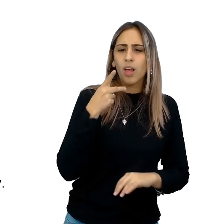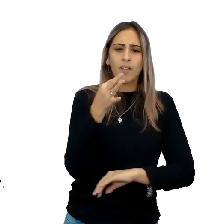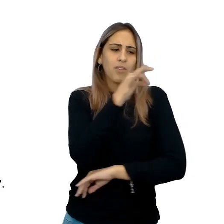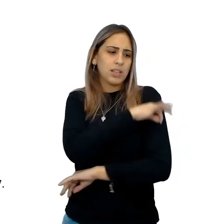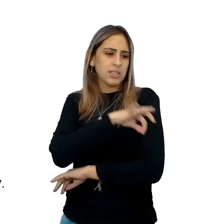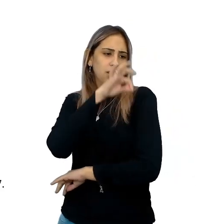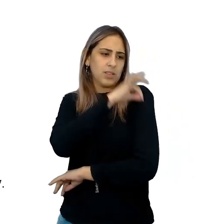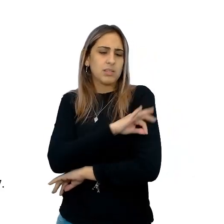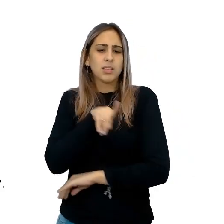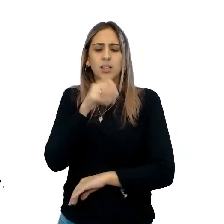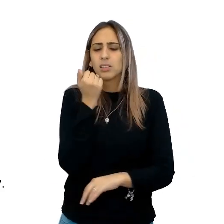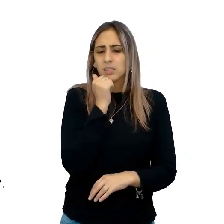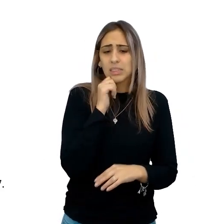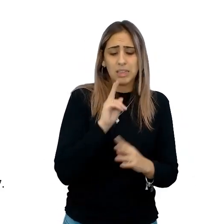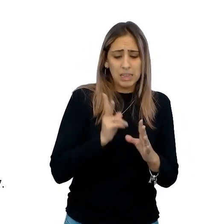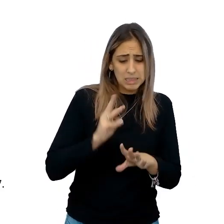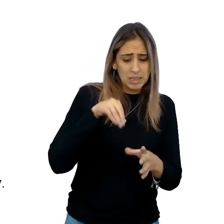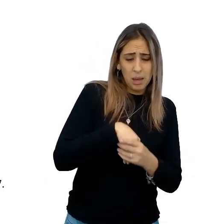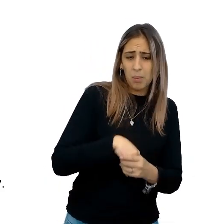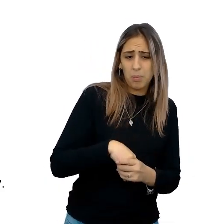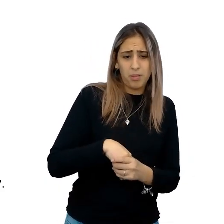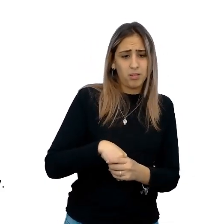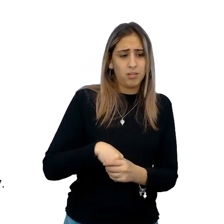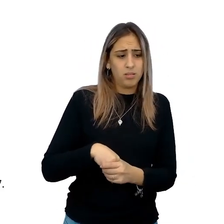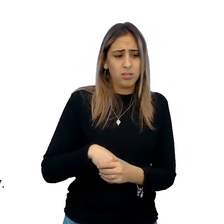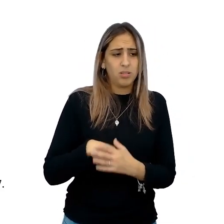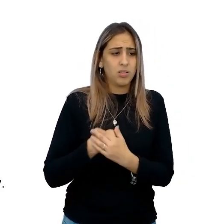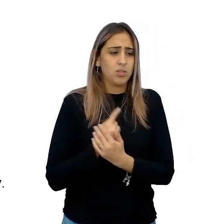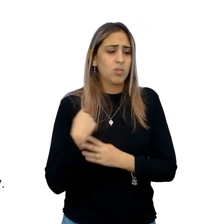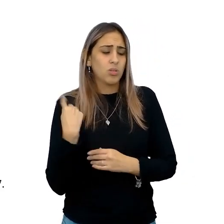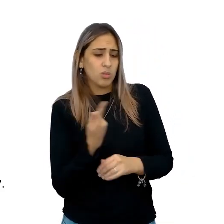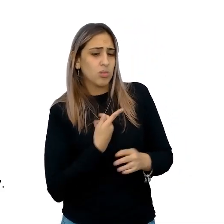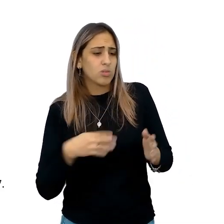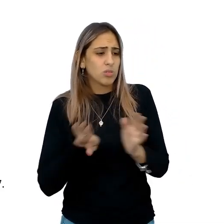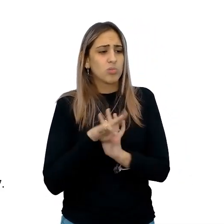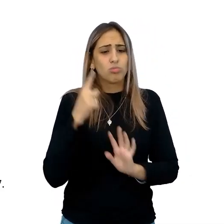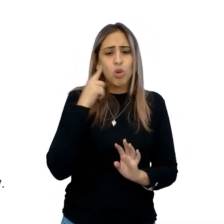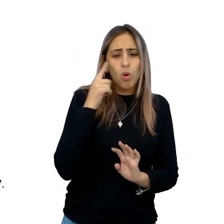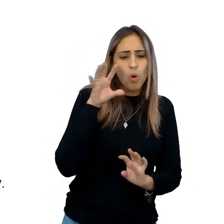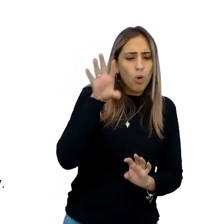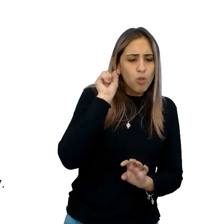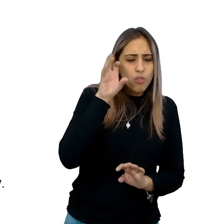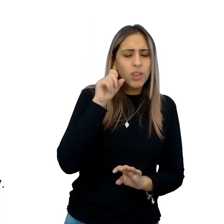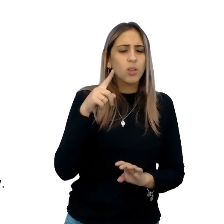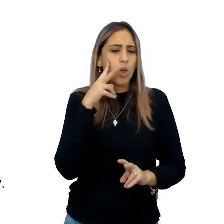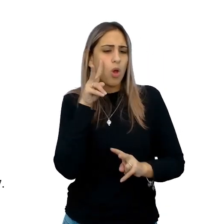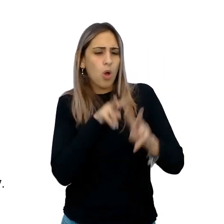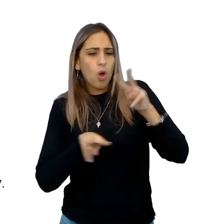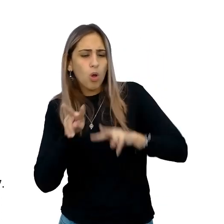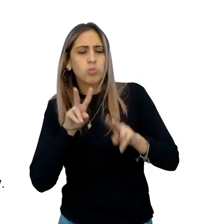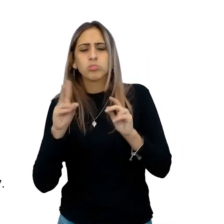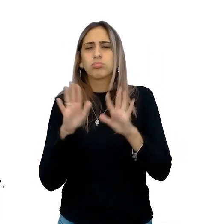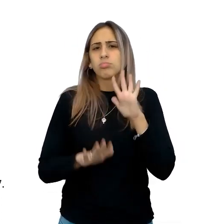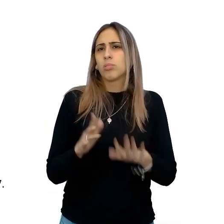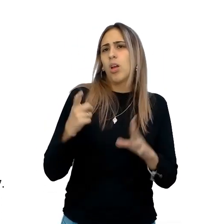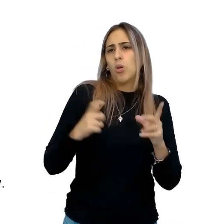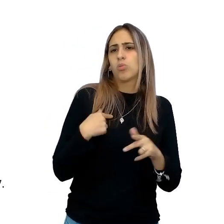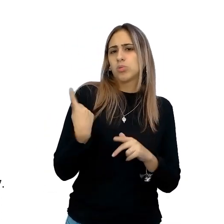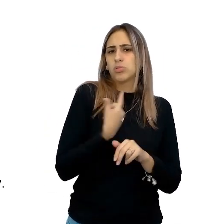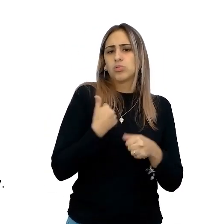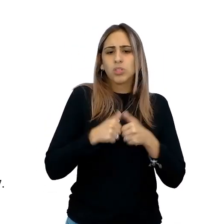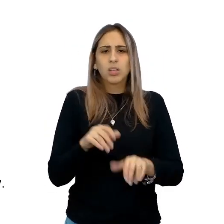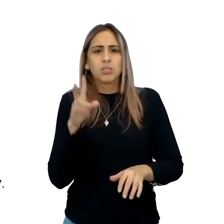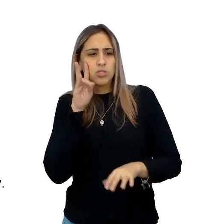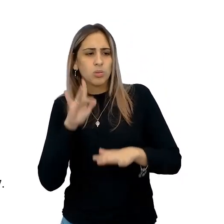vacina, a ciência está o tempo inteiro, né, chegando aos nossos ouvidos, nos nossos olhos, independente de onde a gente está aí assistindo